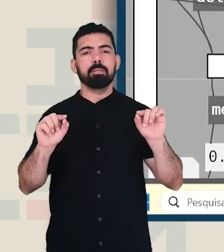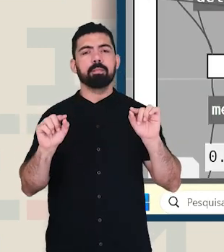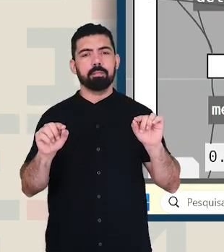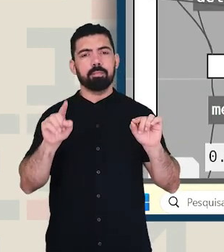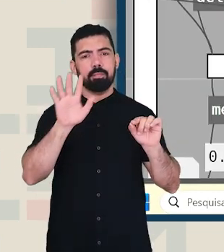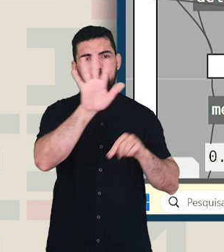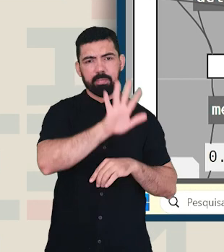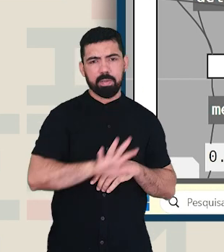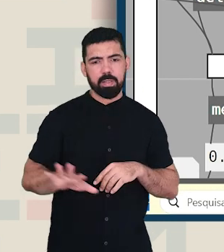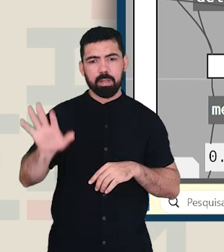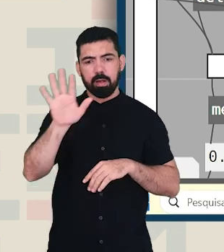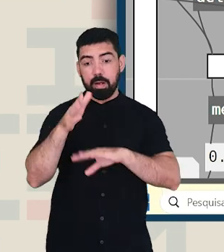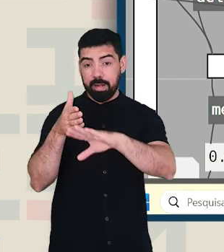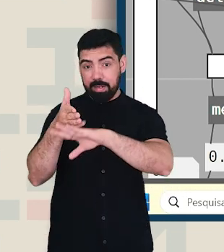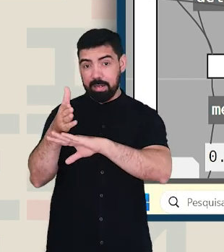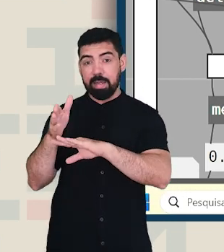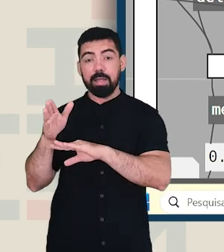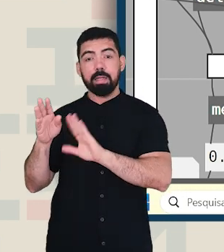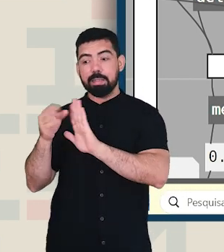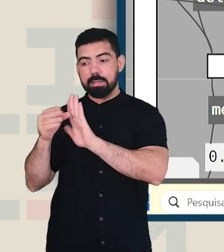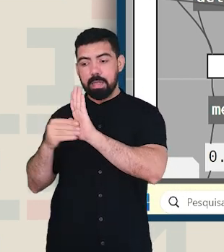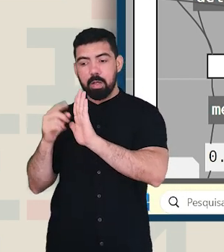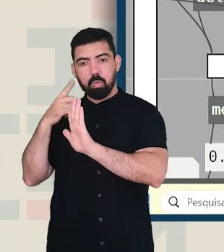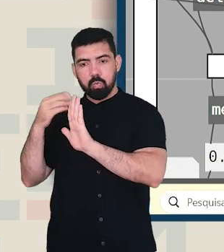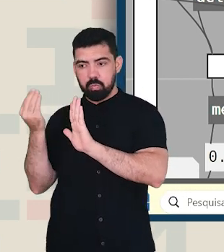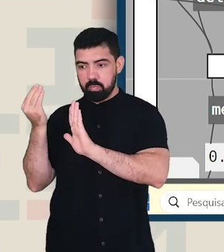uma ordem de entrada.